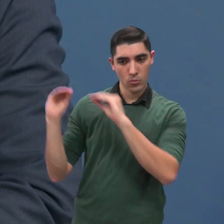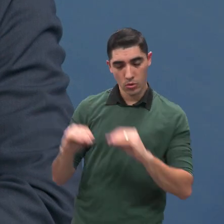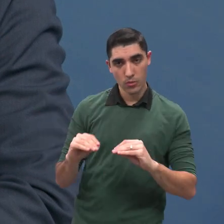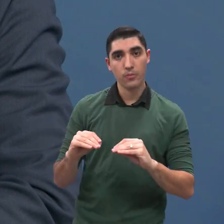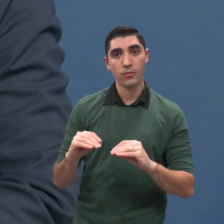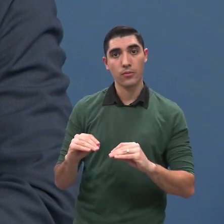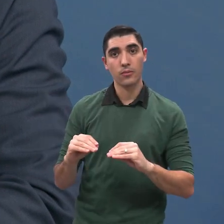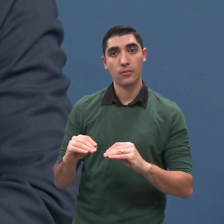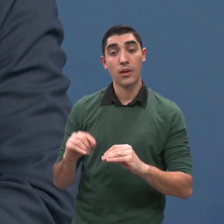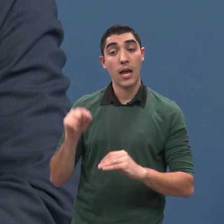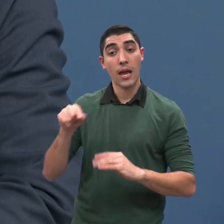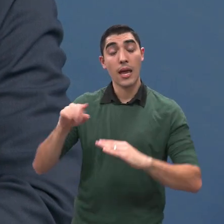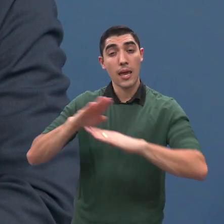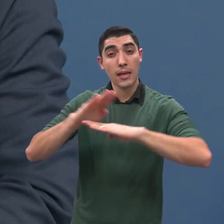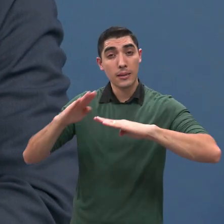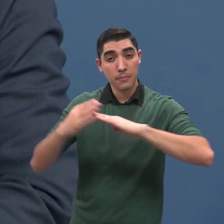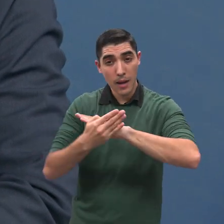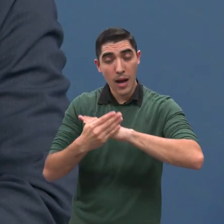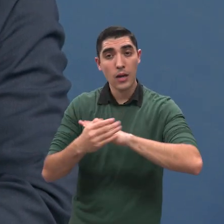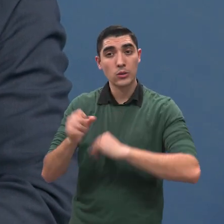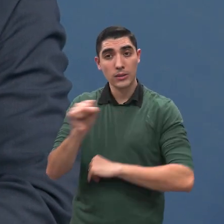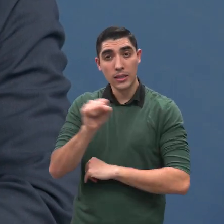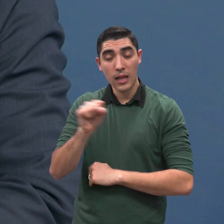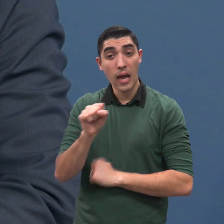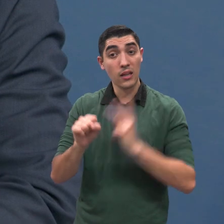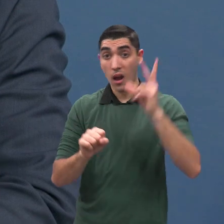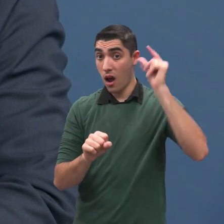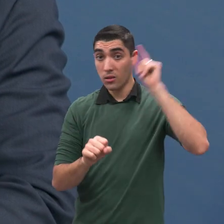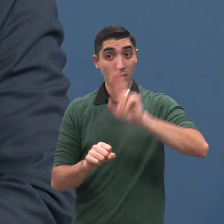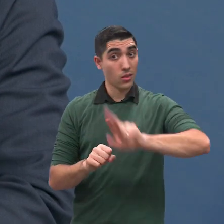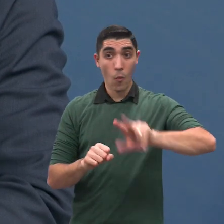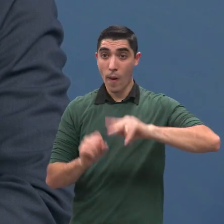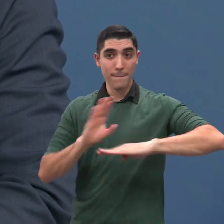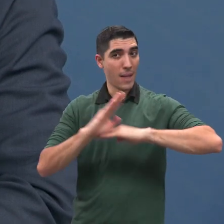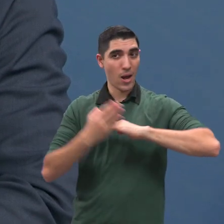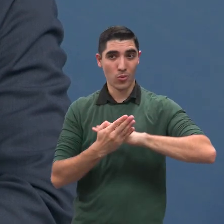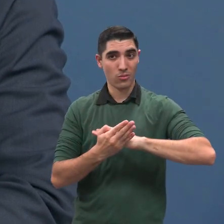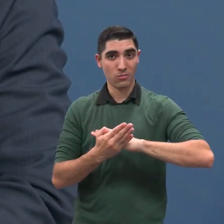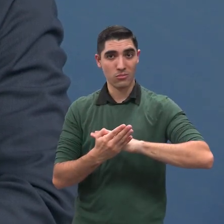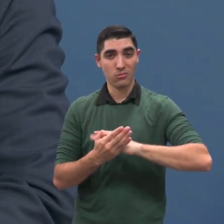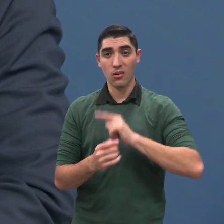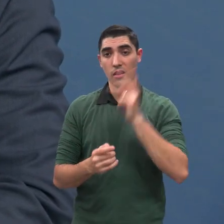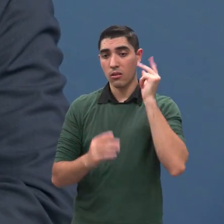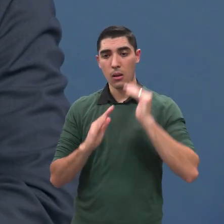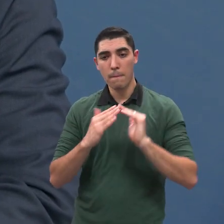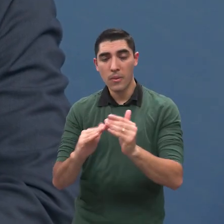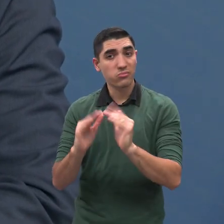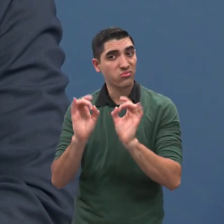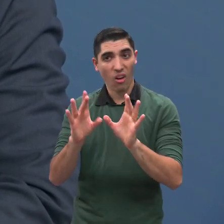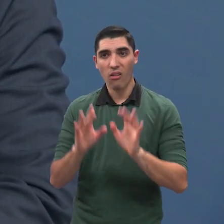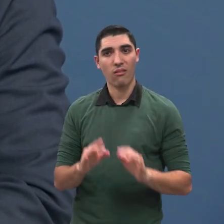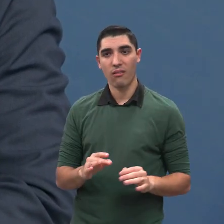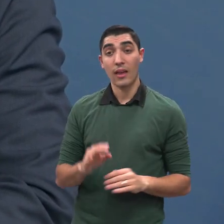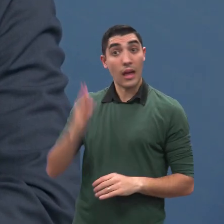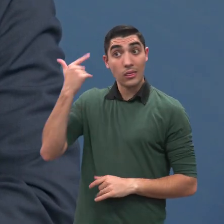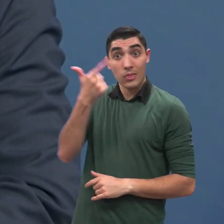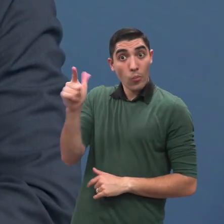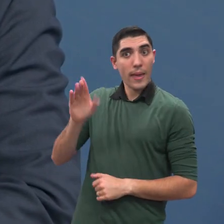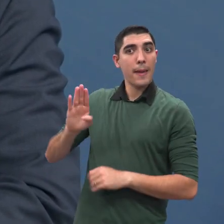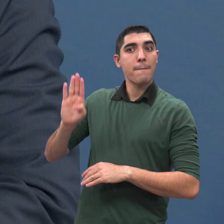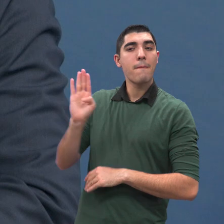e o Satélite era o último bairro, o Satélite era a periferia, né? Não tinha bosque, não tinha nada. Então,